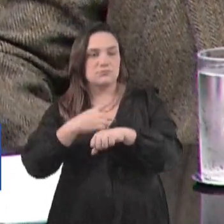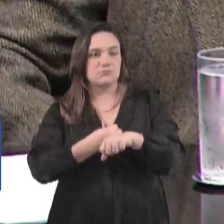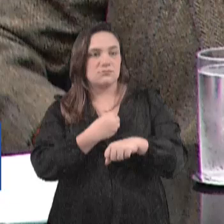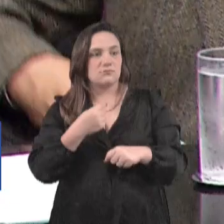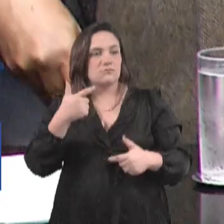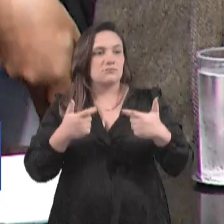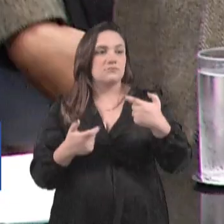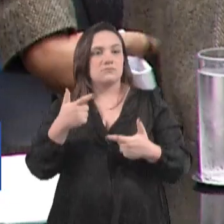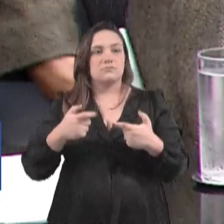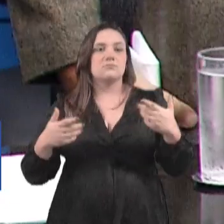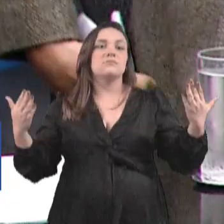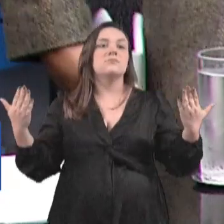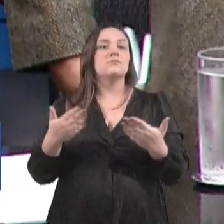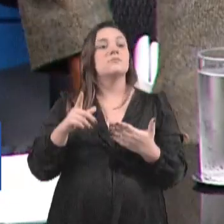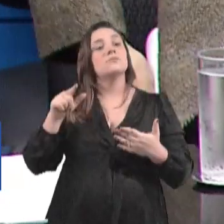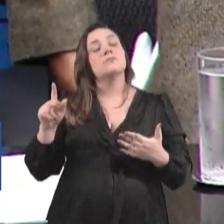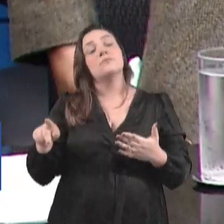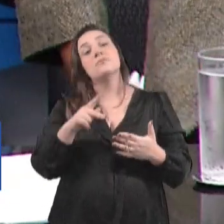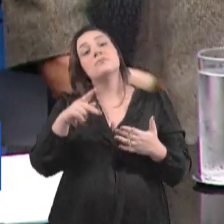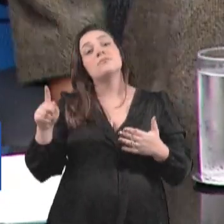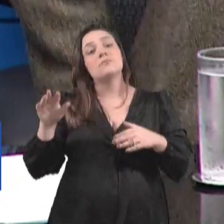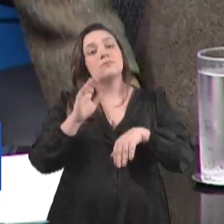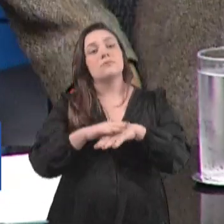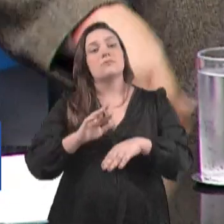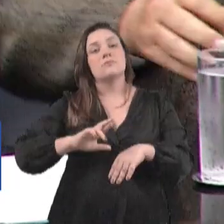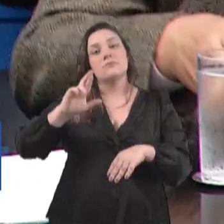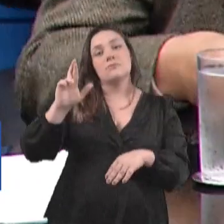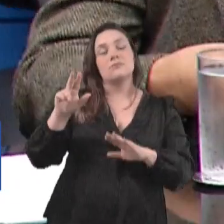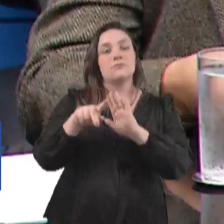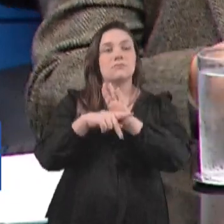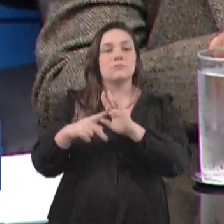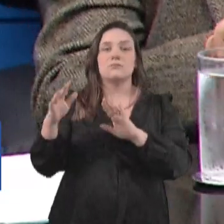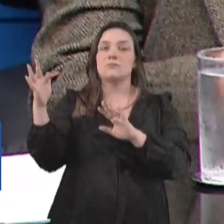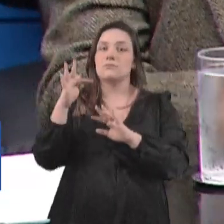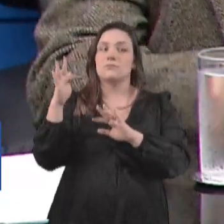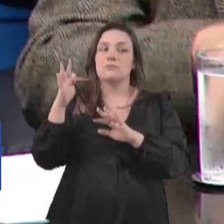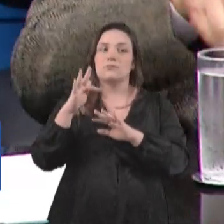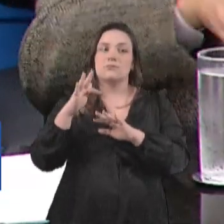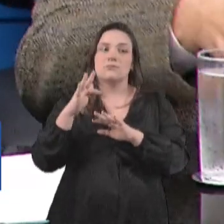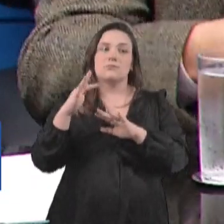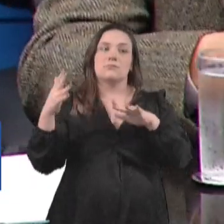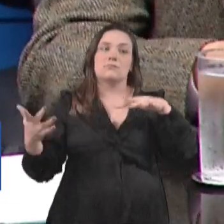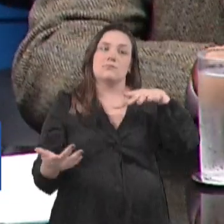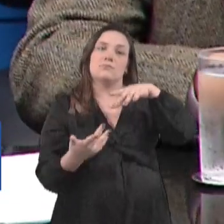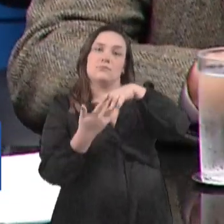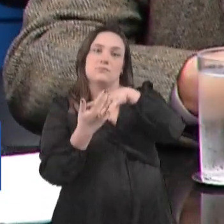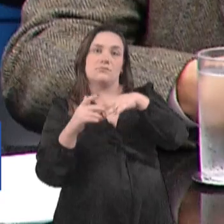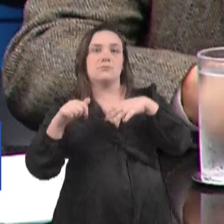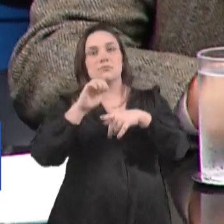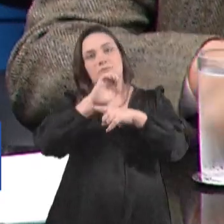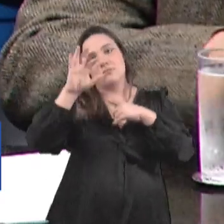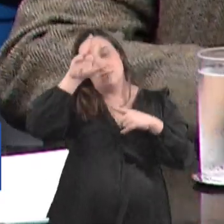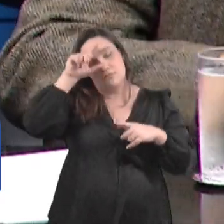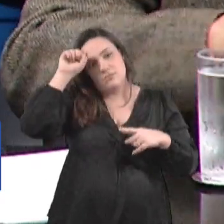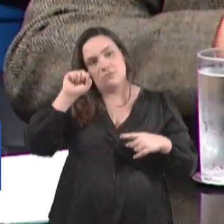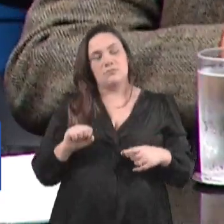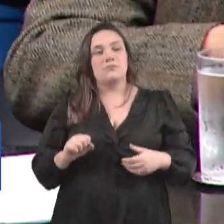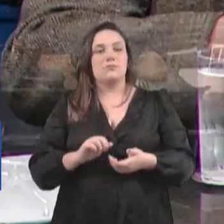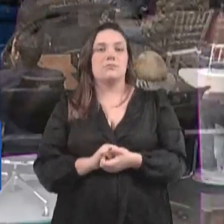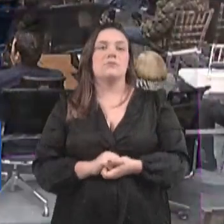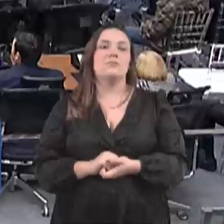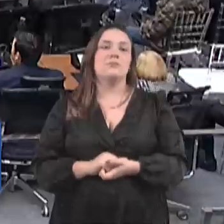guerra. Atualmente, é professor titular aposentado da Universidade Federal do Estado de Mato Grosso do